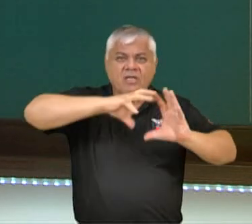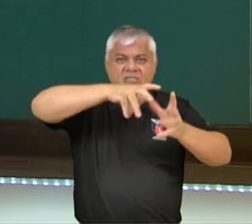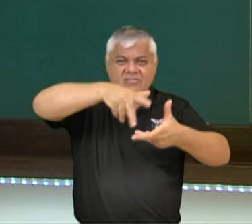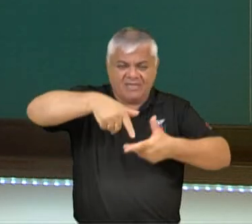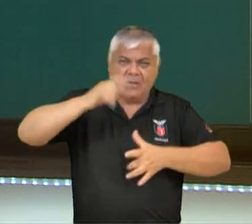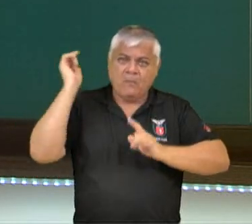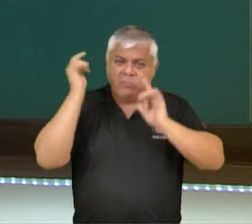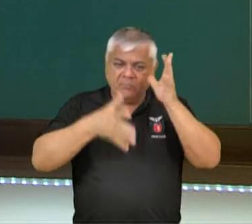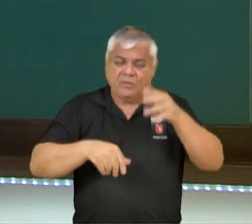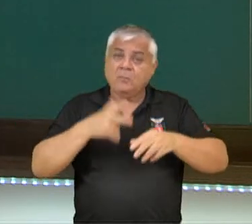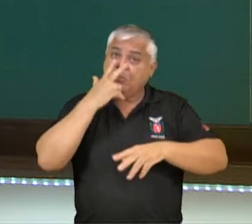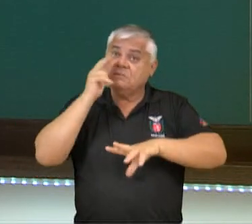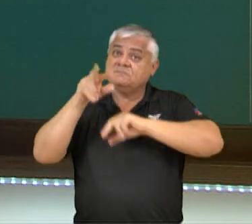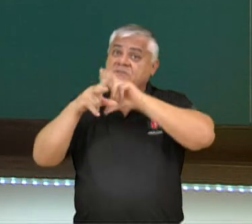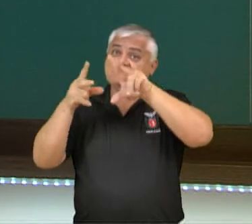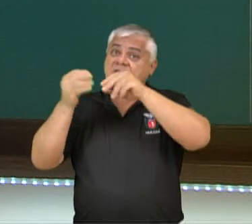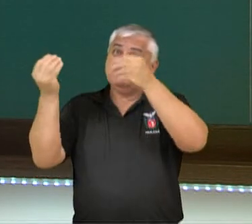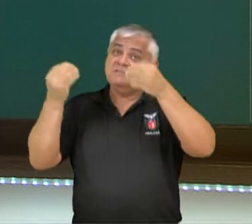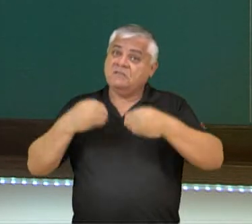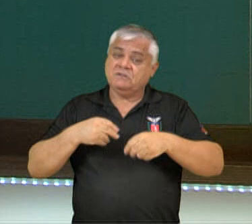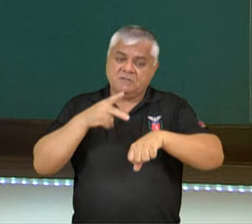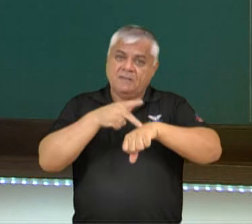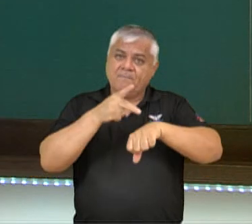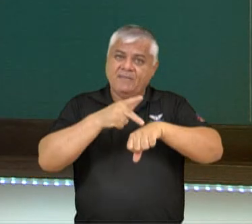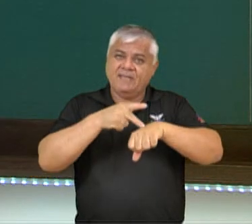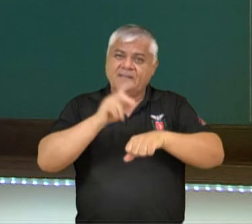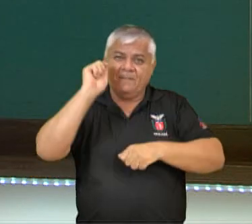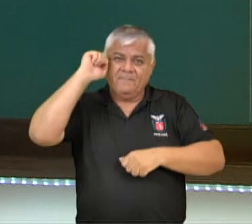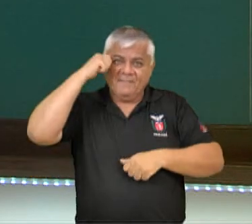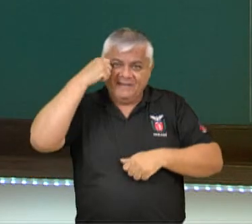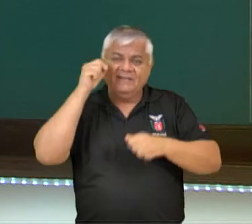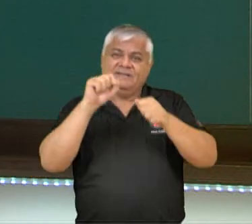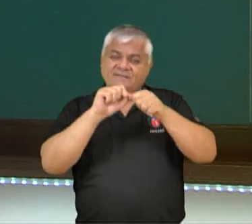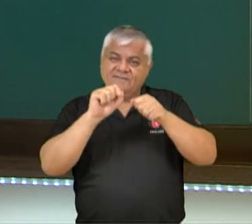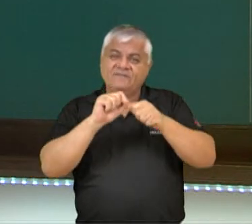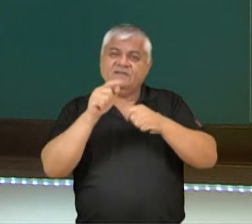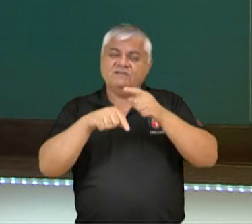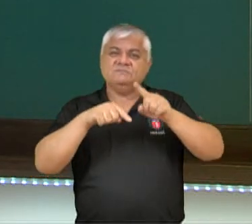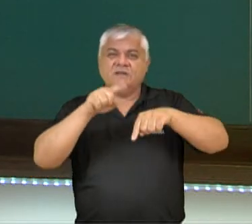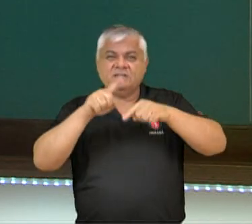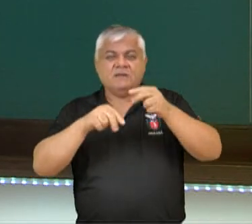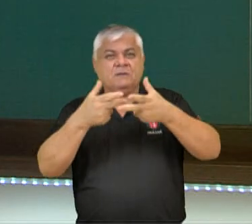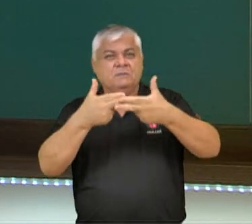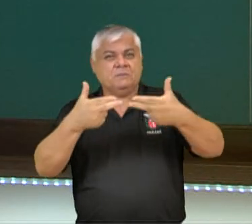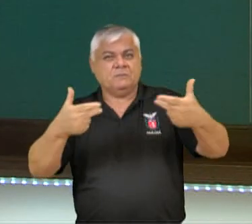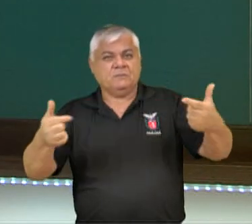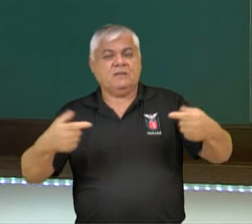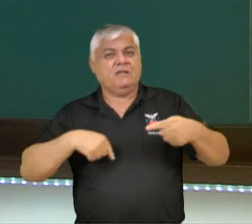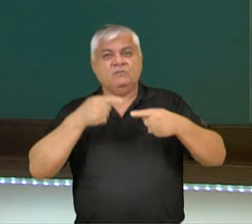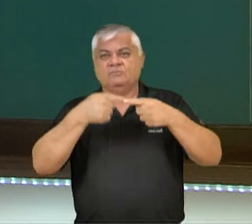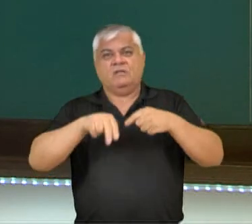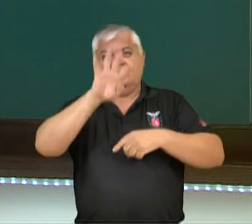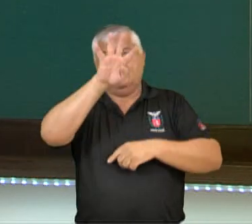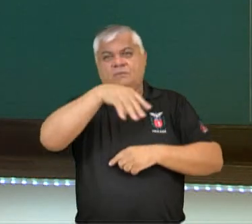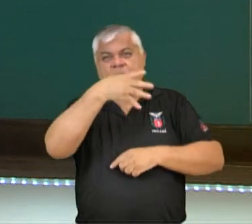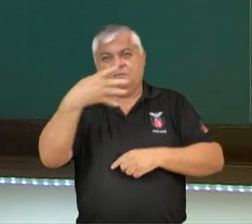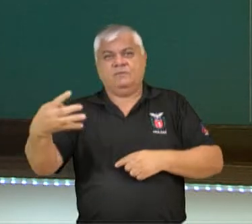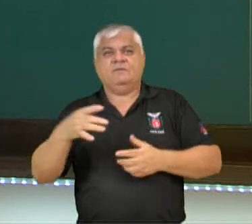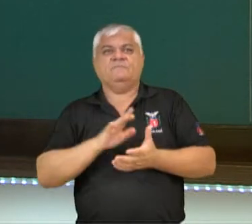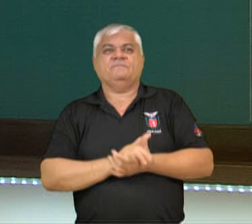imaginando, presente de Deus, vamos pegar isso aqui e fazer alguma estátua, alguma coisa. Por isso que tem alguns objetos feitos que não estão na nossa tabela